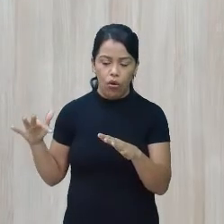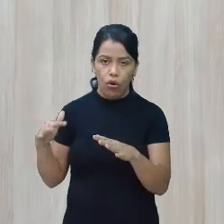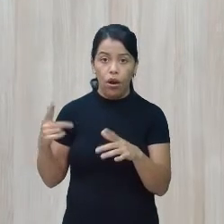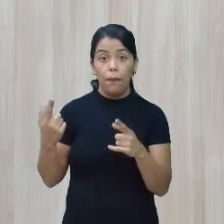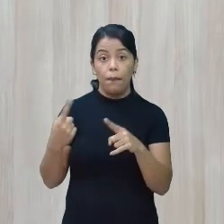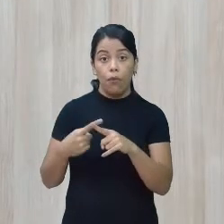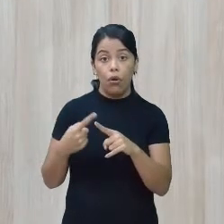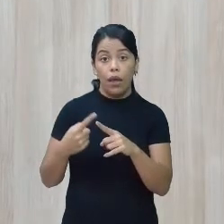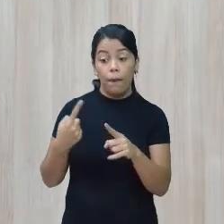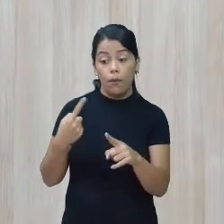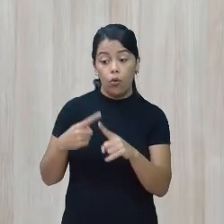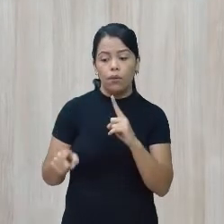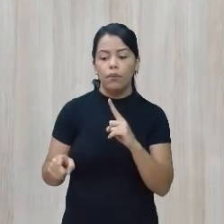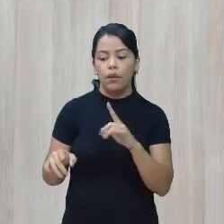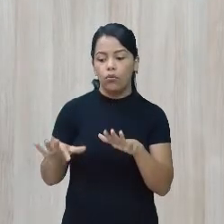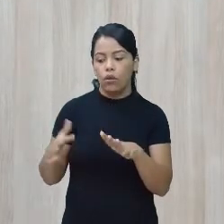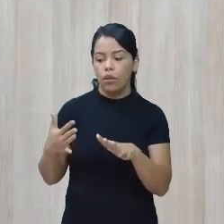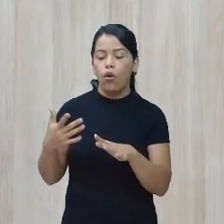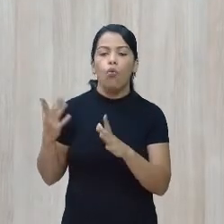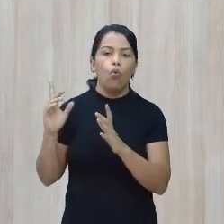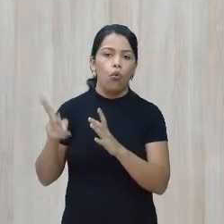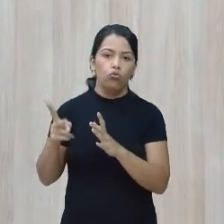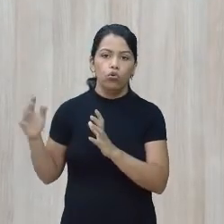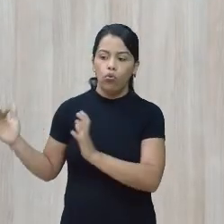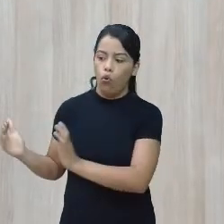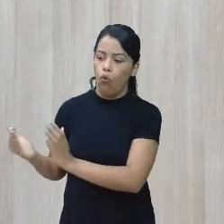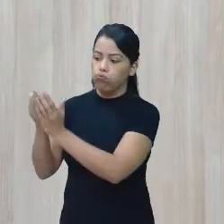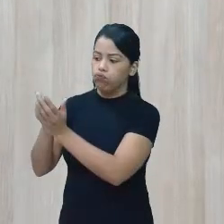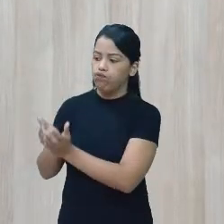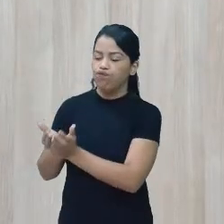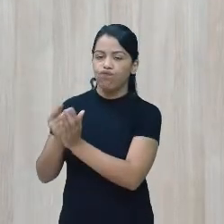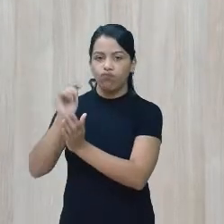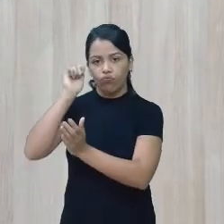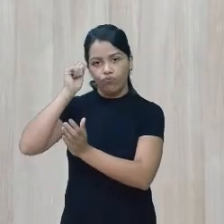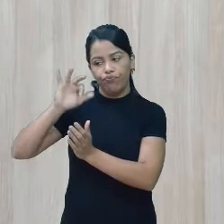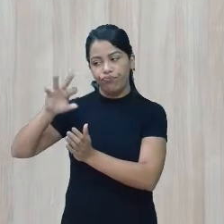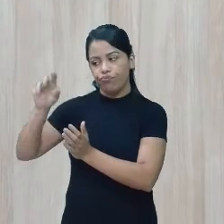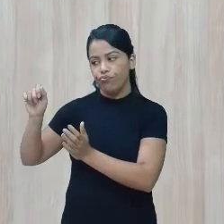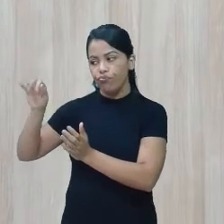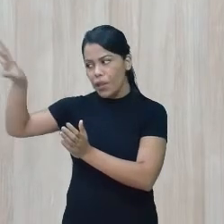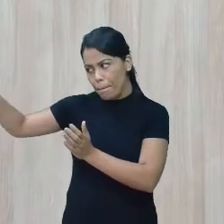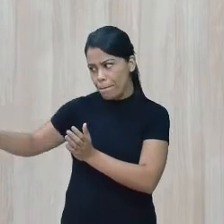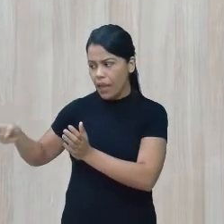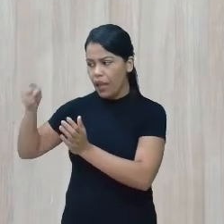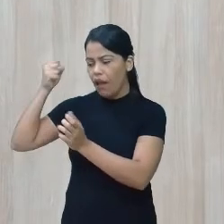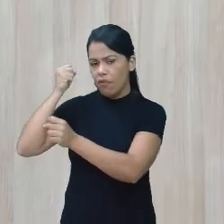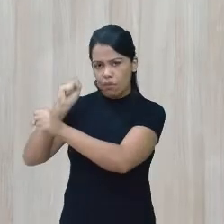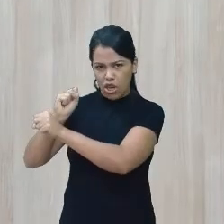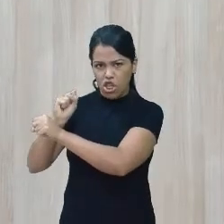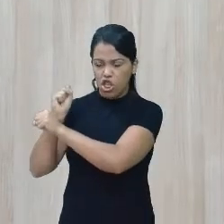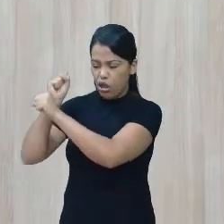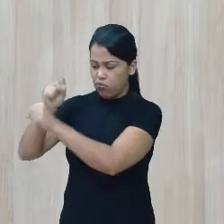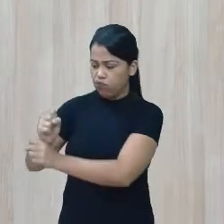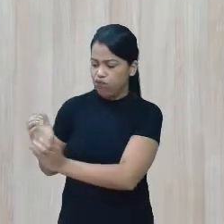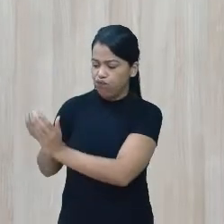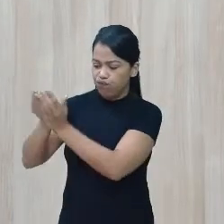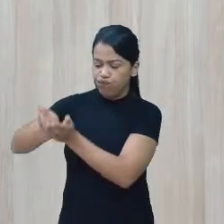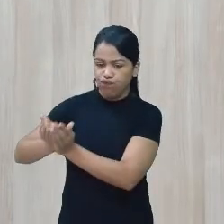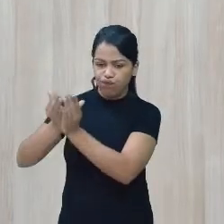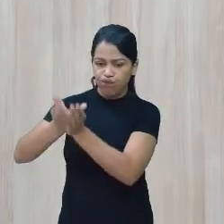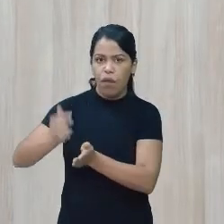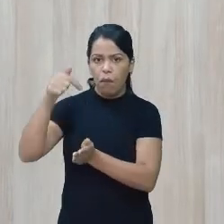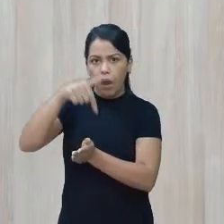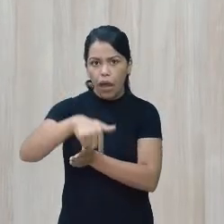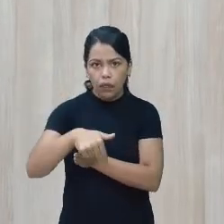né, enfim, e também nas praias do litoral sul, né, para além do Cabo, claro. Então